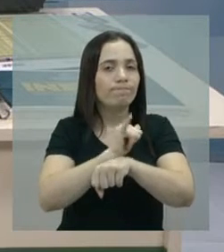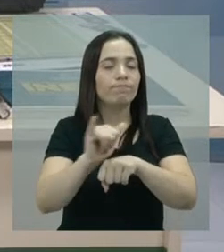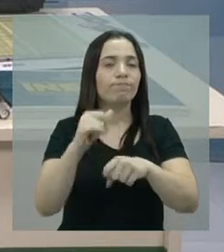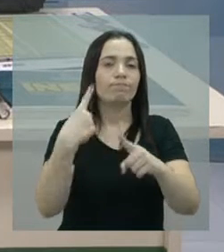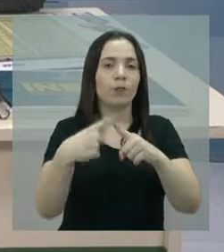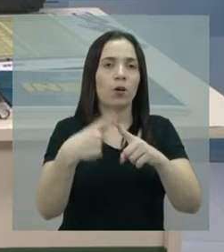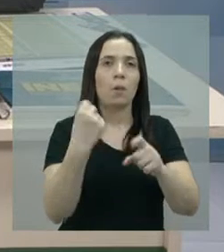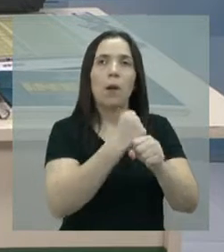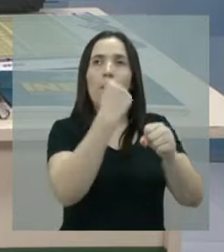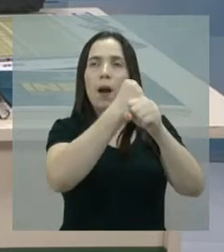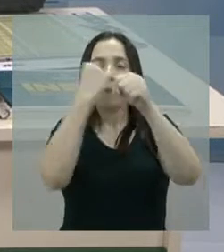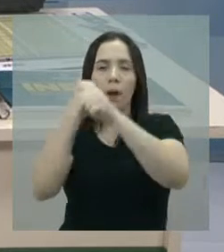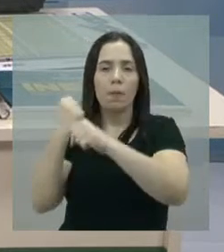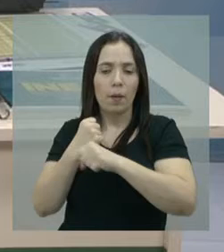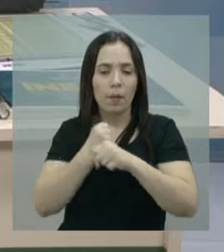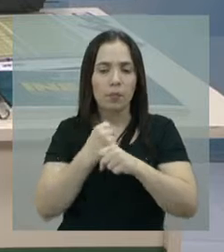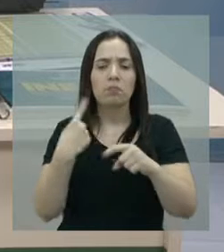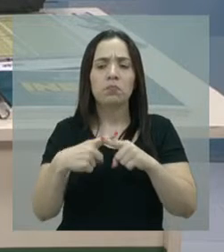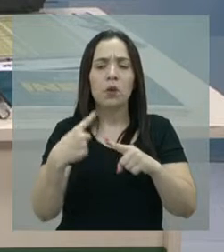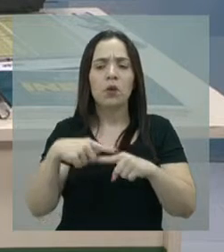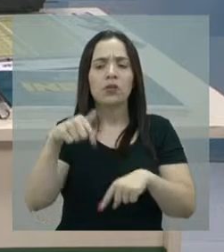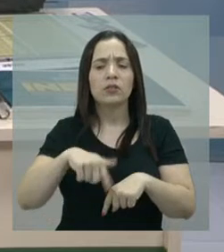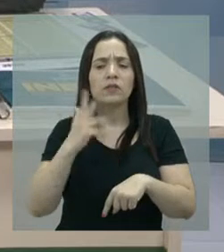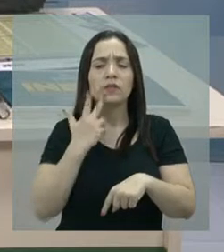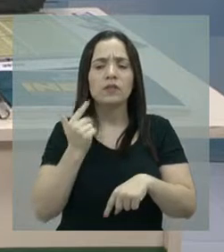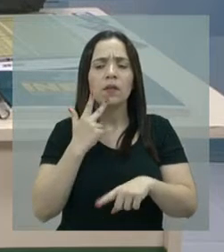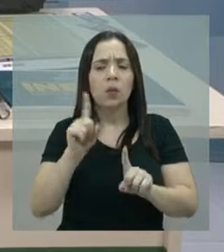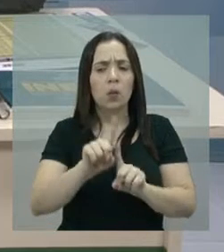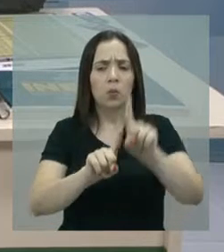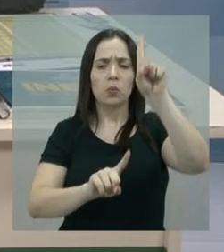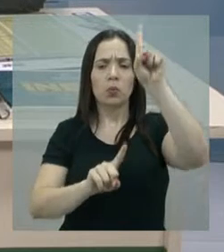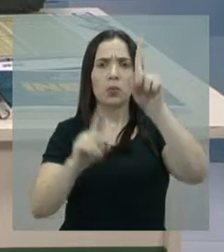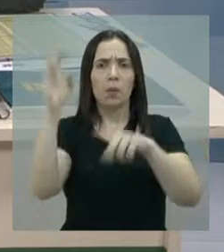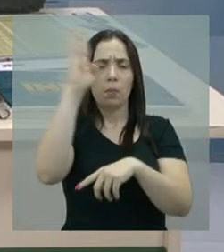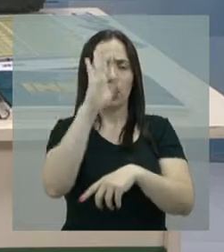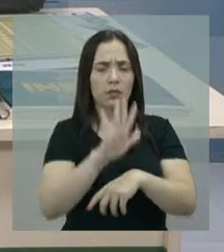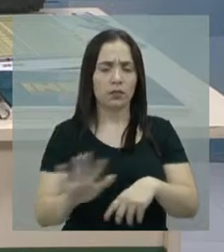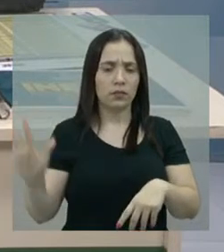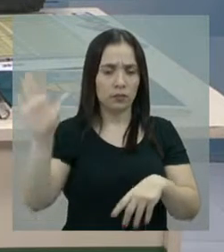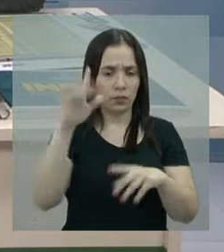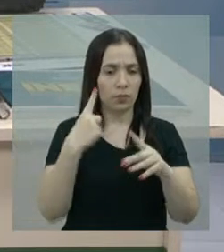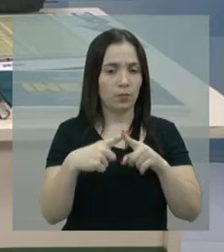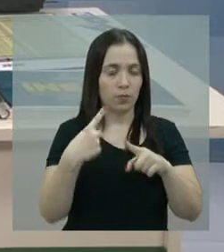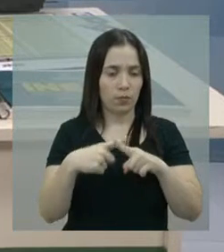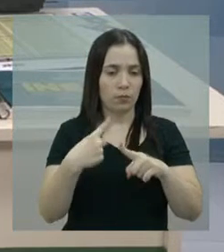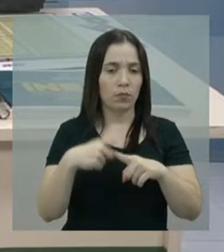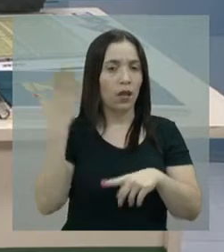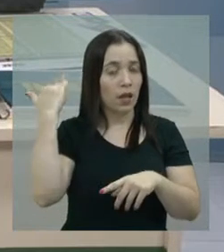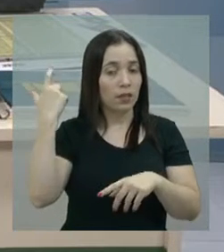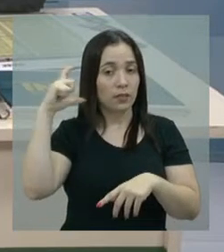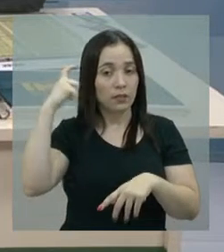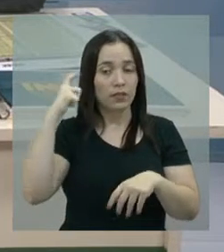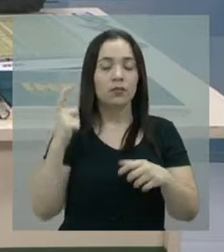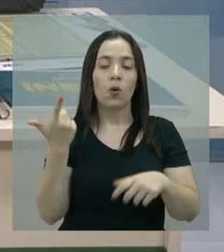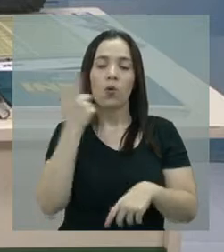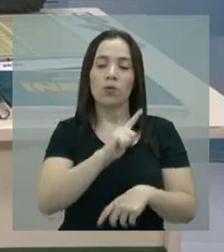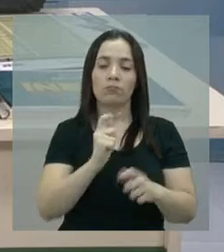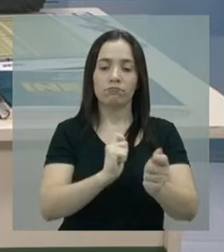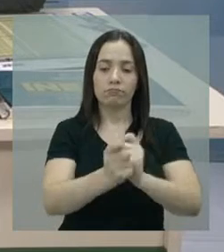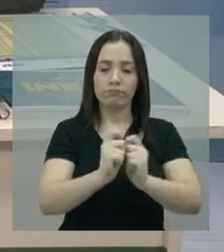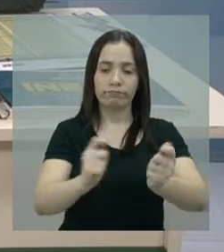pensou em fazer essas escolas. Por que o Estado do Ceará faz mais que os outros? O governador Cid Gomes tinha estrutura